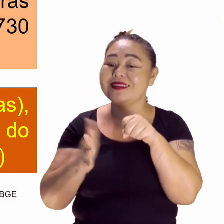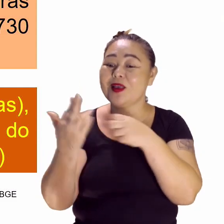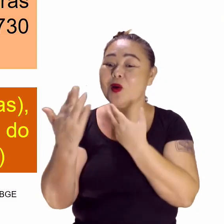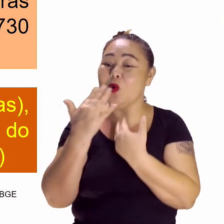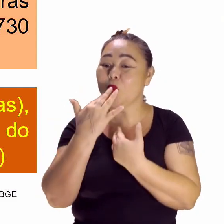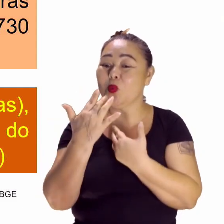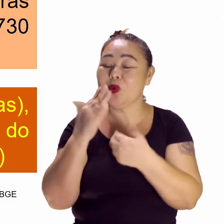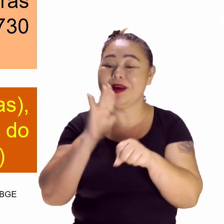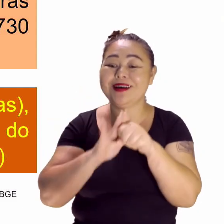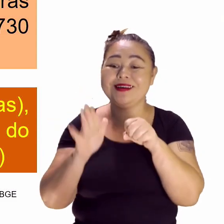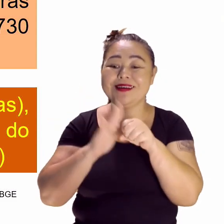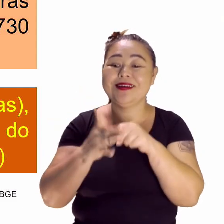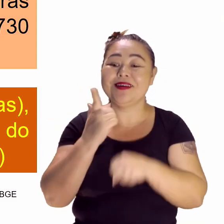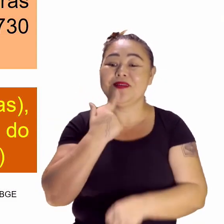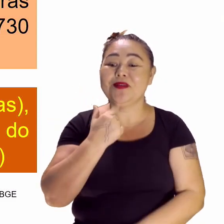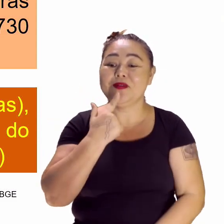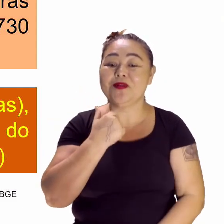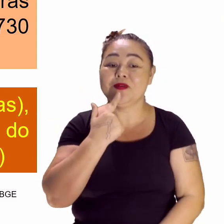exatamente